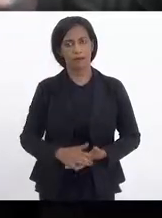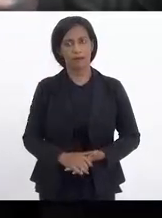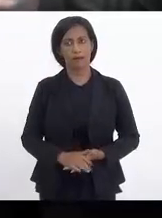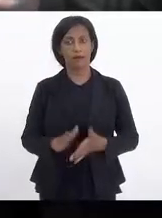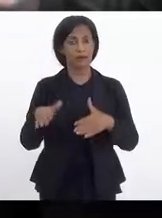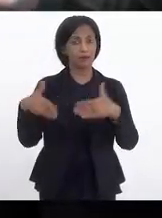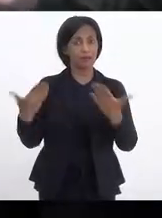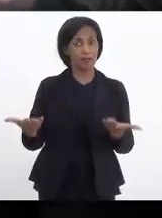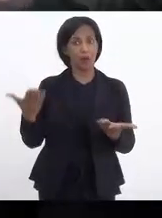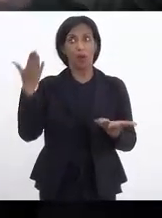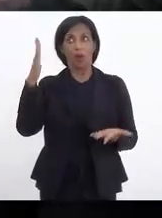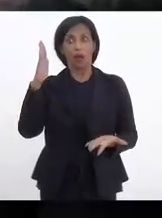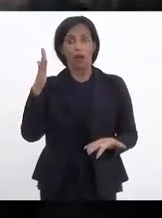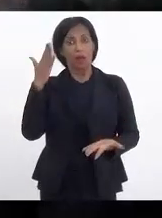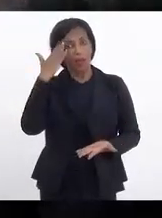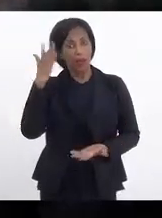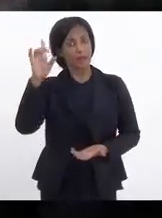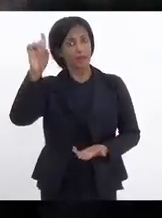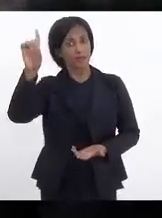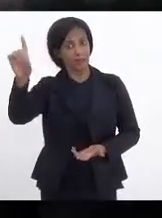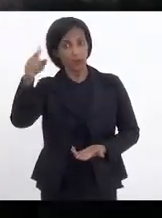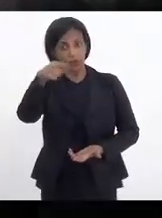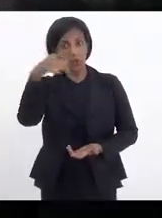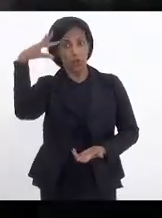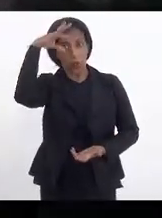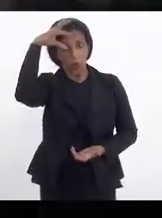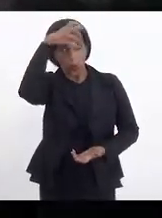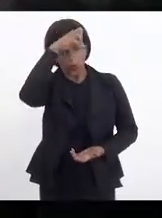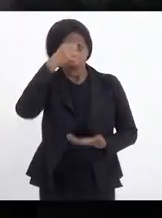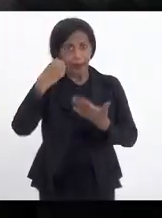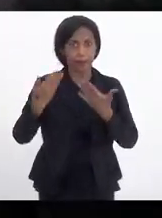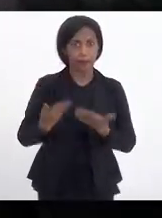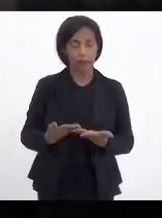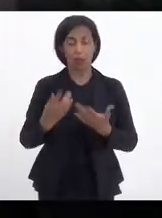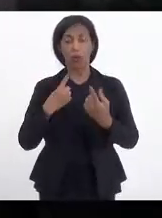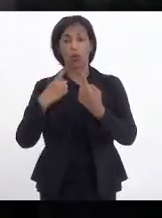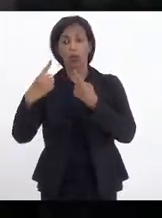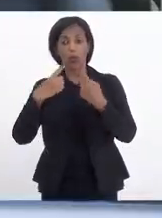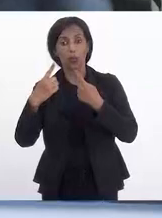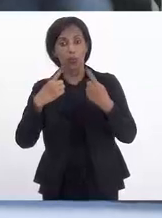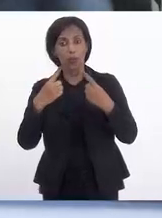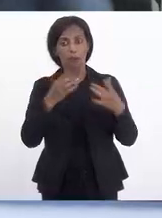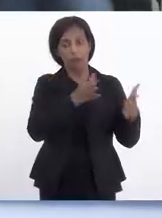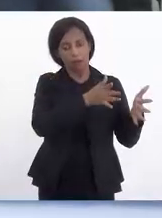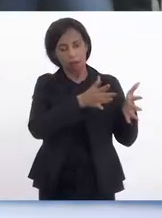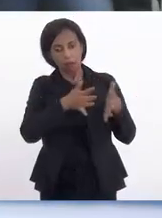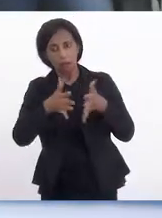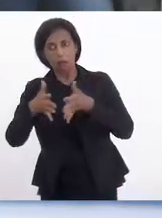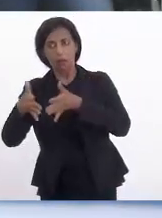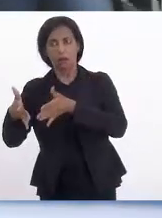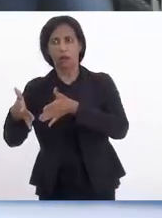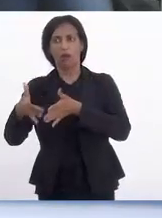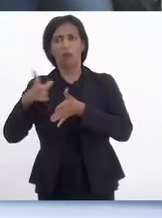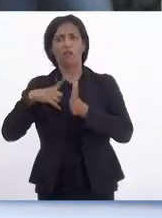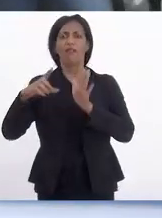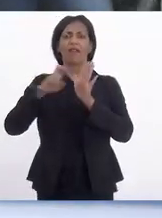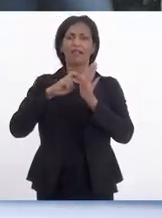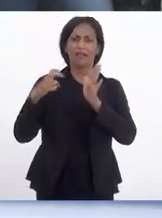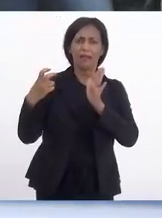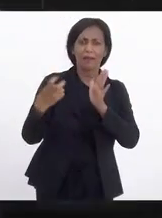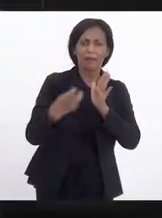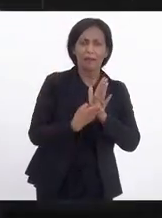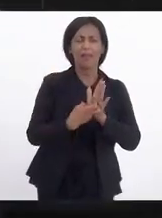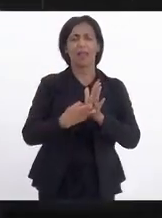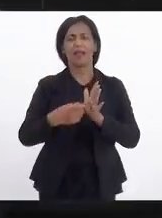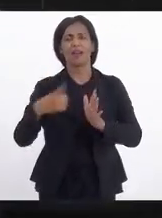Então graças a Deus vocês veem compreenderam o debate vai transcorrer vai ter emenda